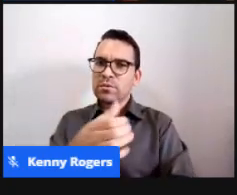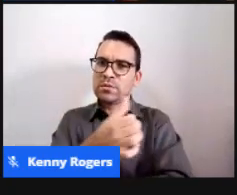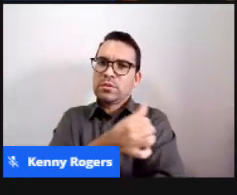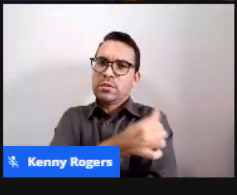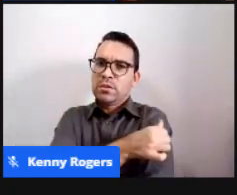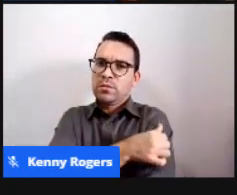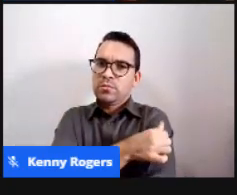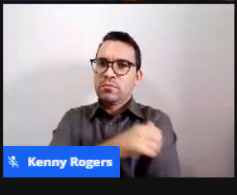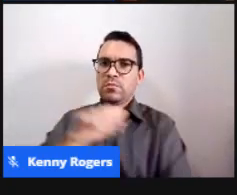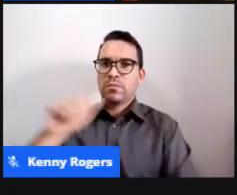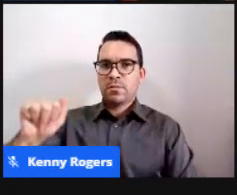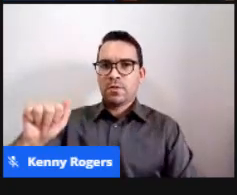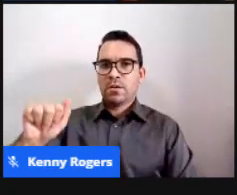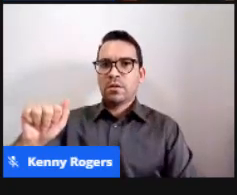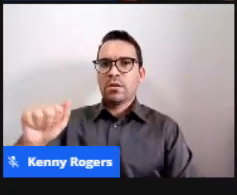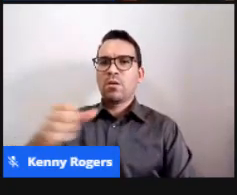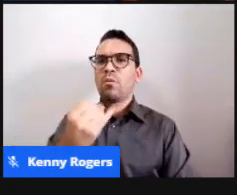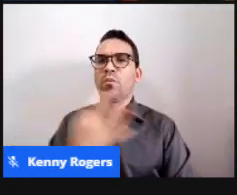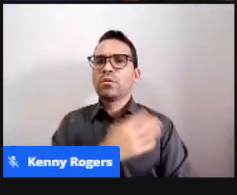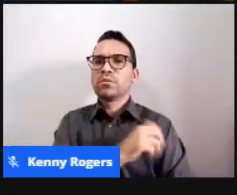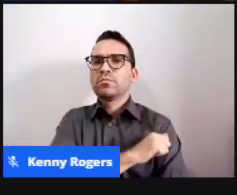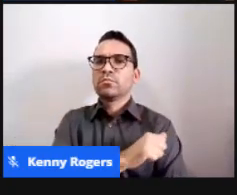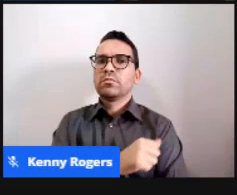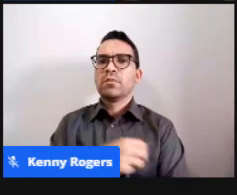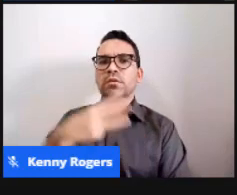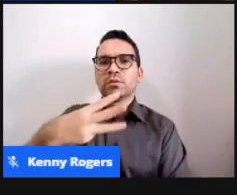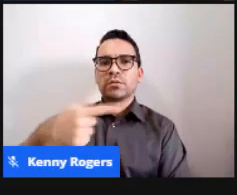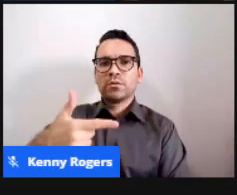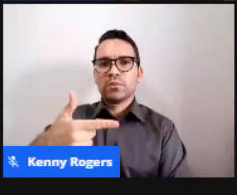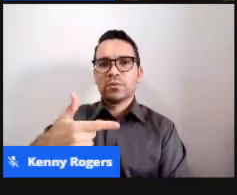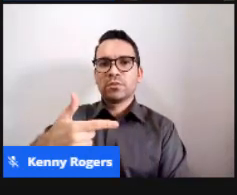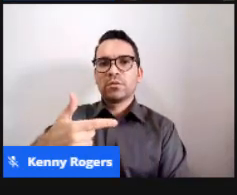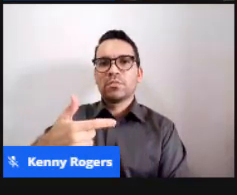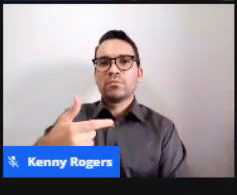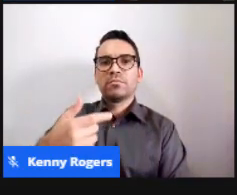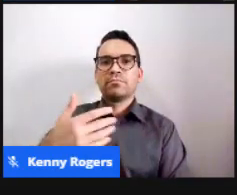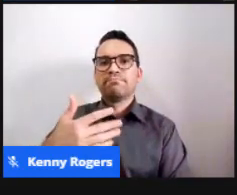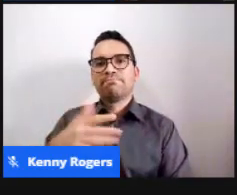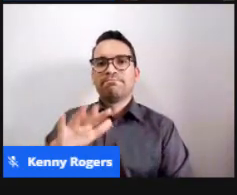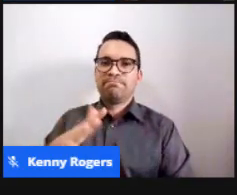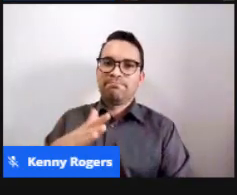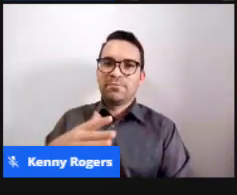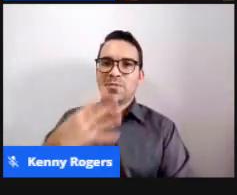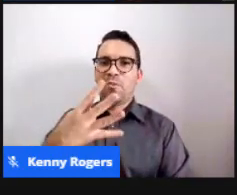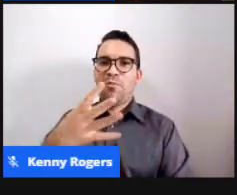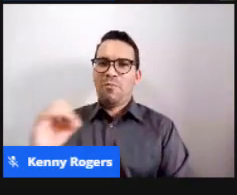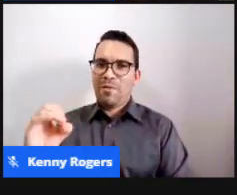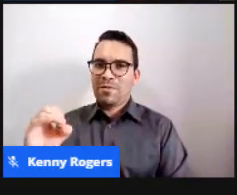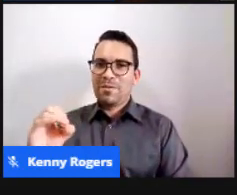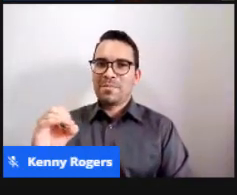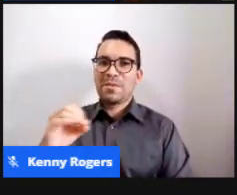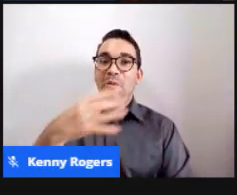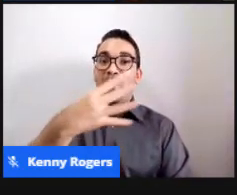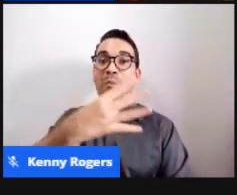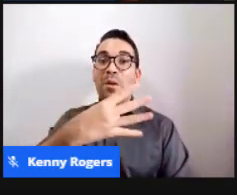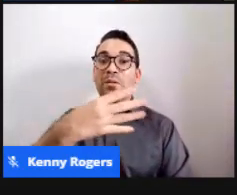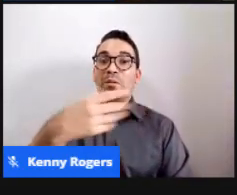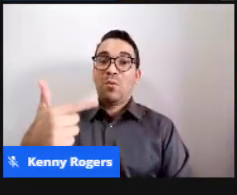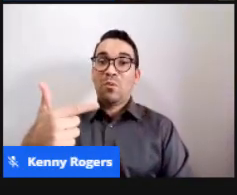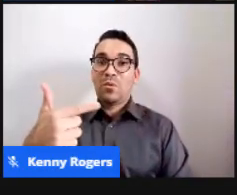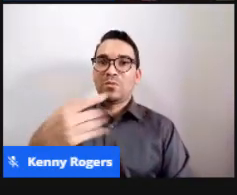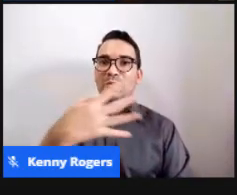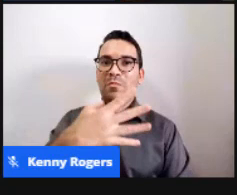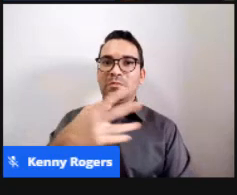tem? 32? Tá, tudo bem que é sonho. Tá, 40? Vou falar, tem um que já gritou 42, 45,